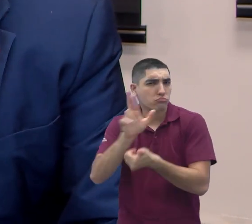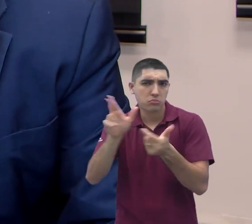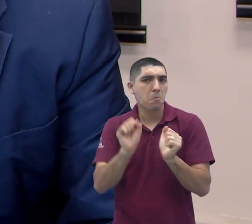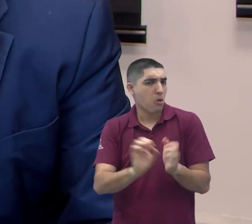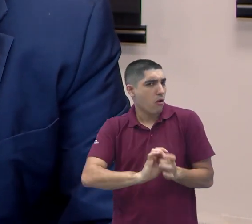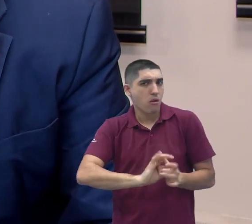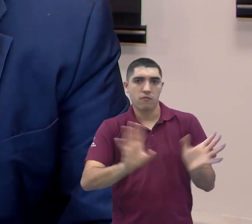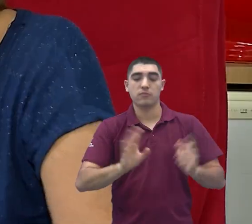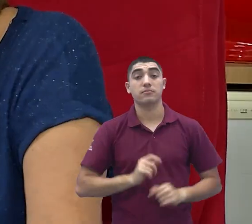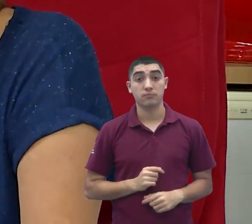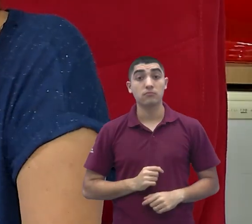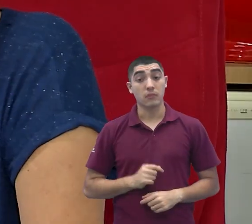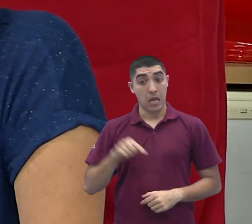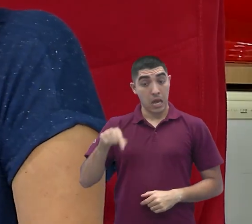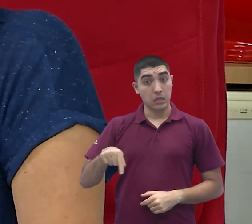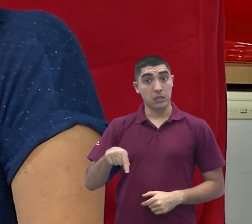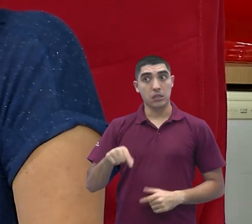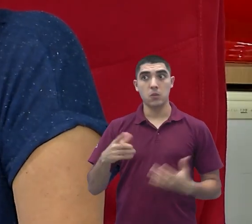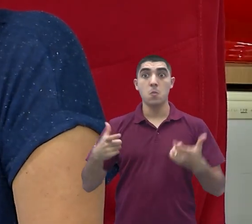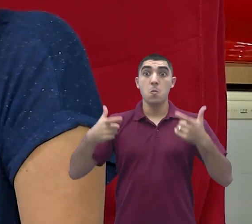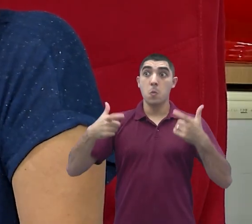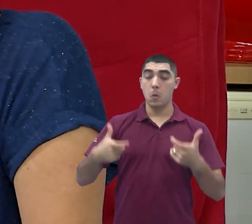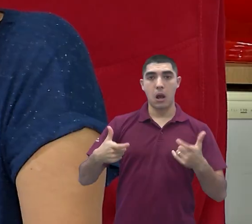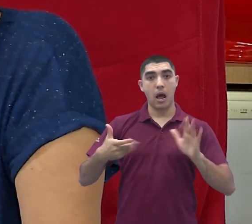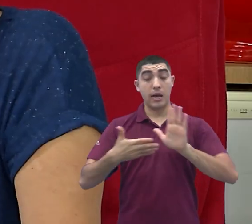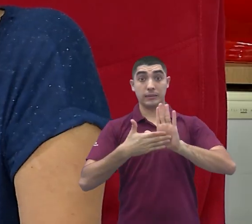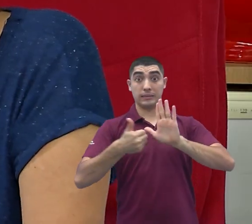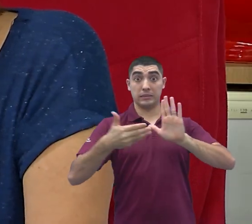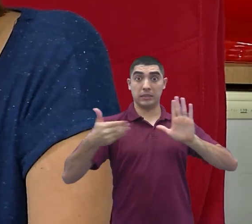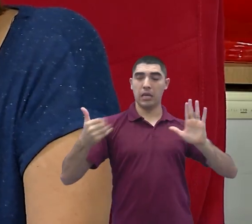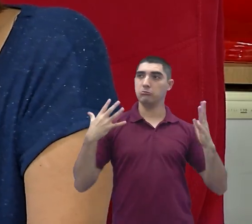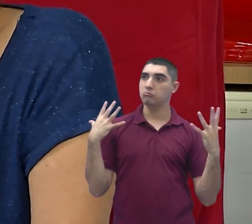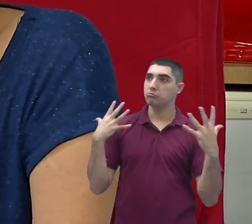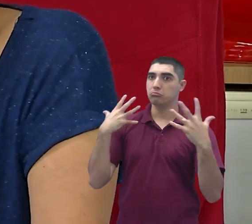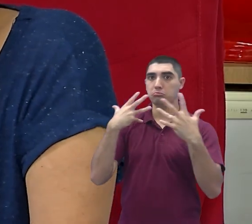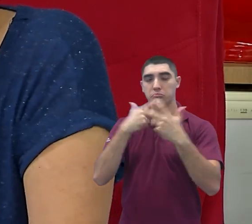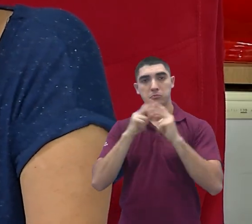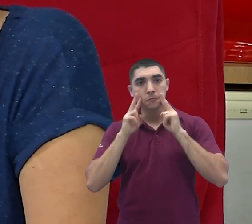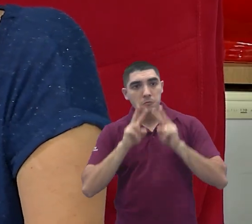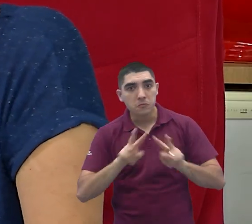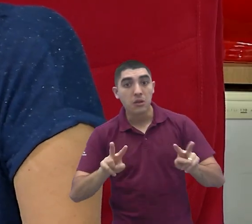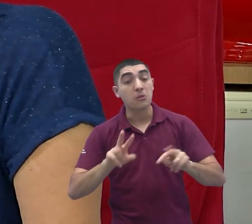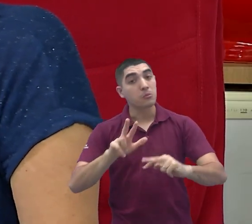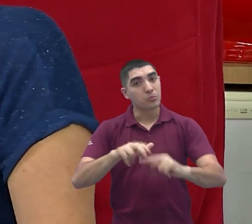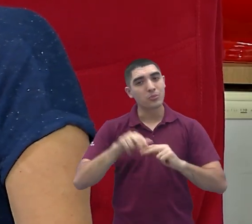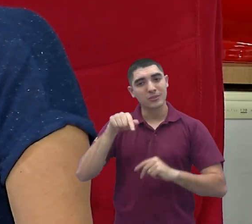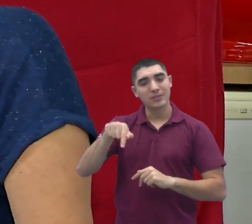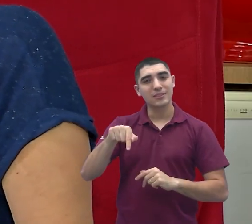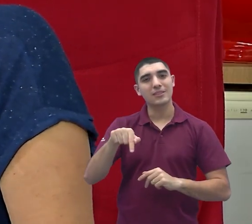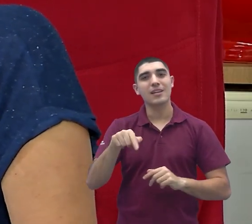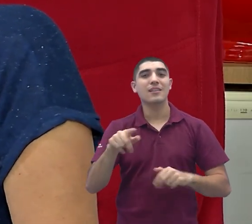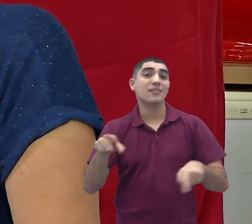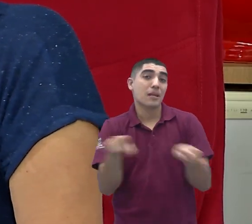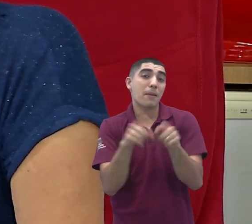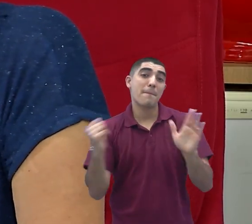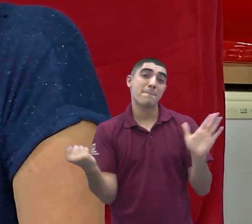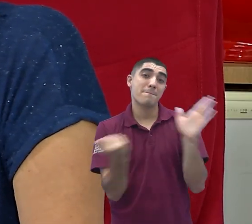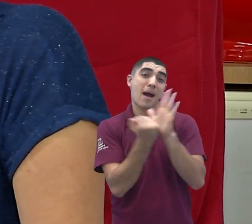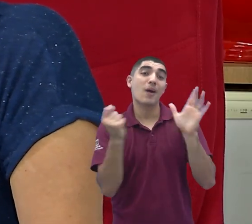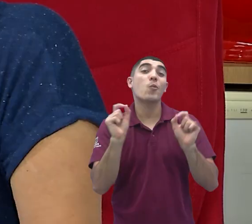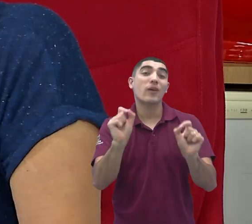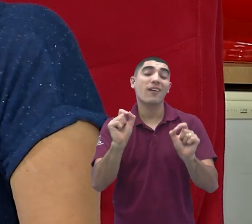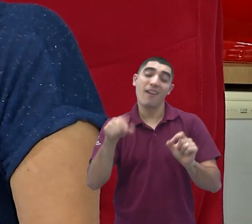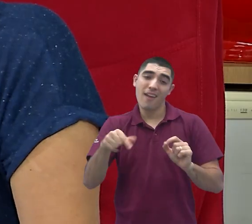fazer as suas reivindicações. Ele tem uma estética, e que é a estética que foi